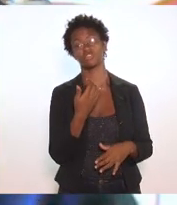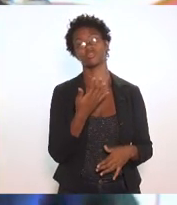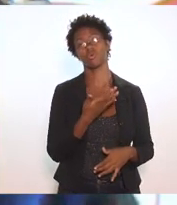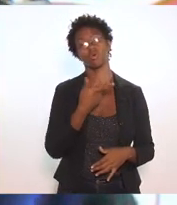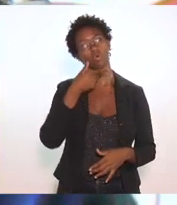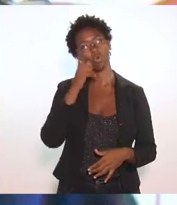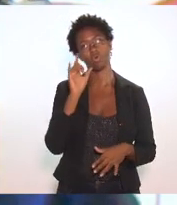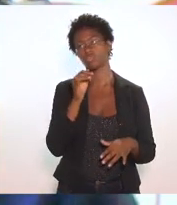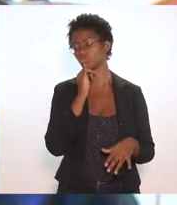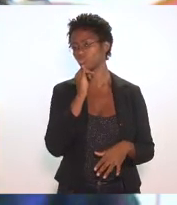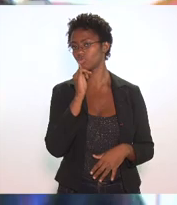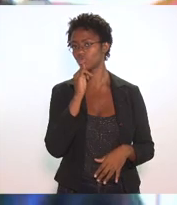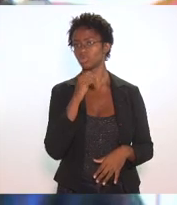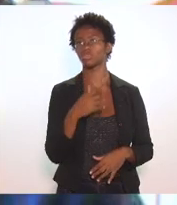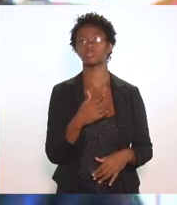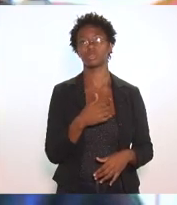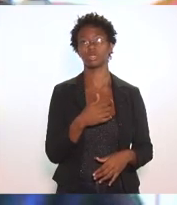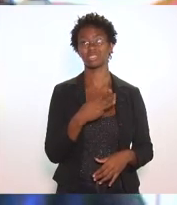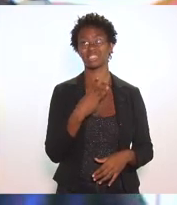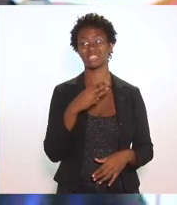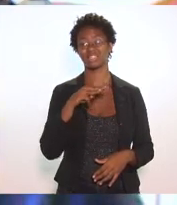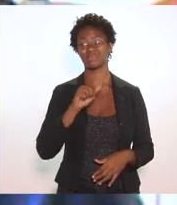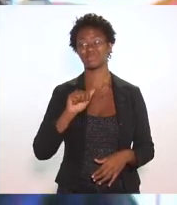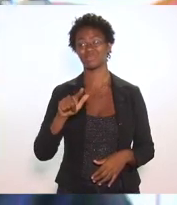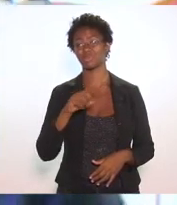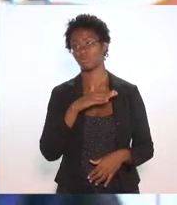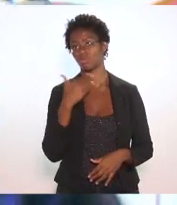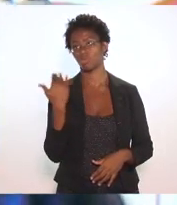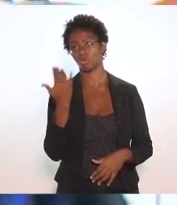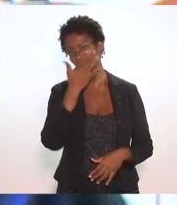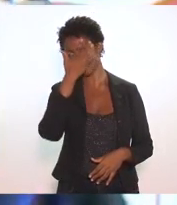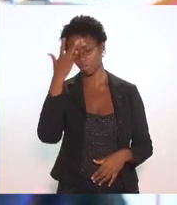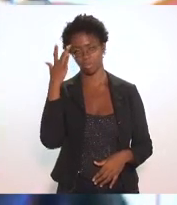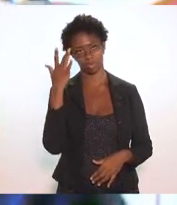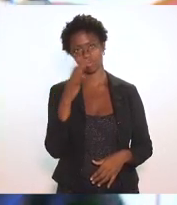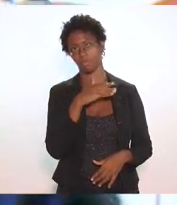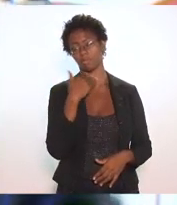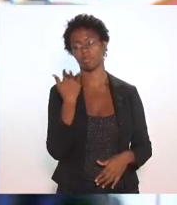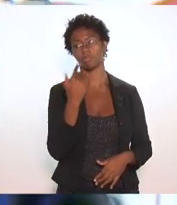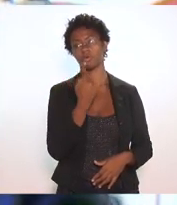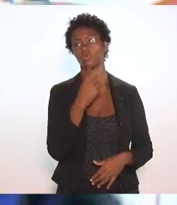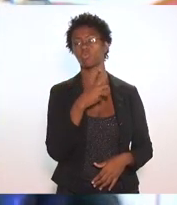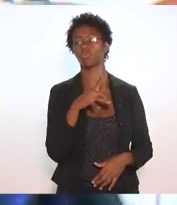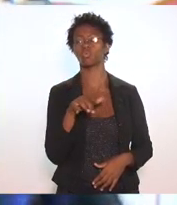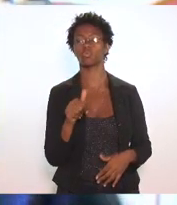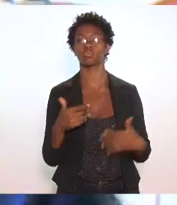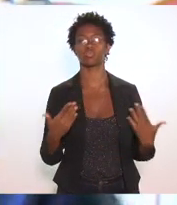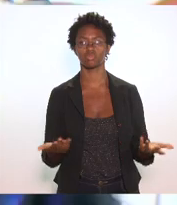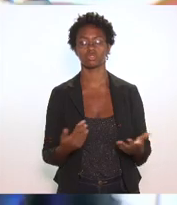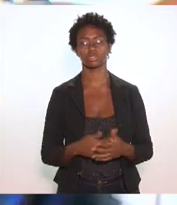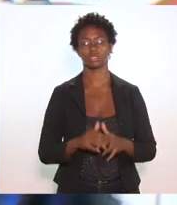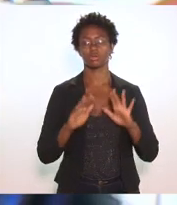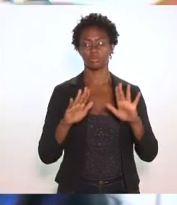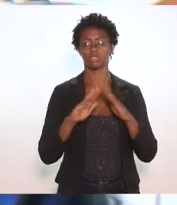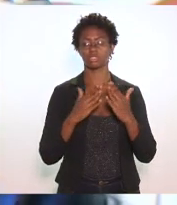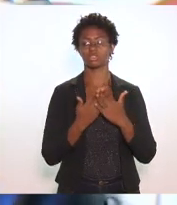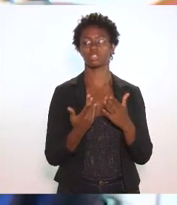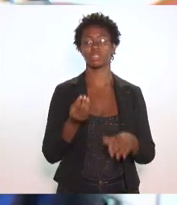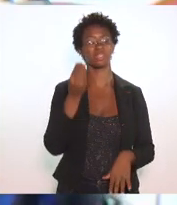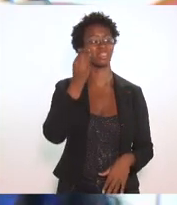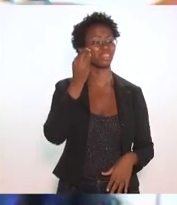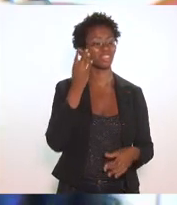ultrapassou a barreira dos 3 mil mortos. Por outro lado, a gente tem visto que, na prática, as escolas que tentaram